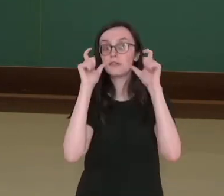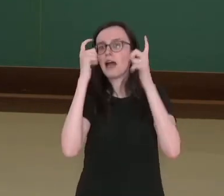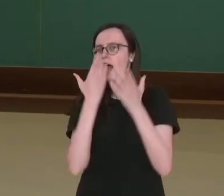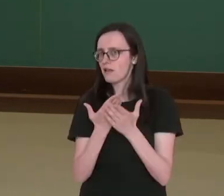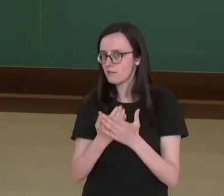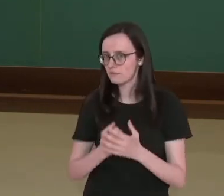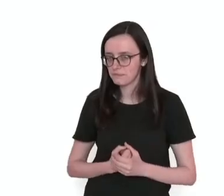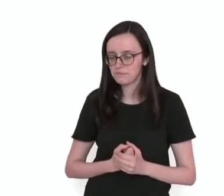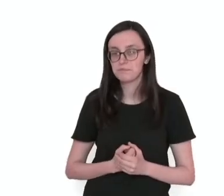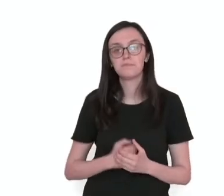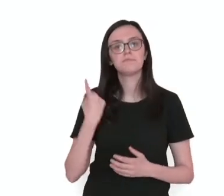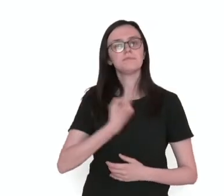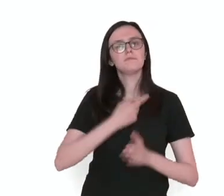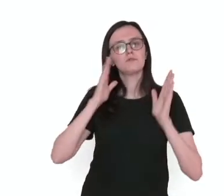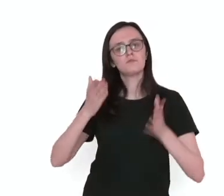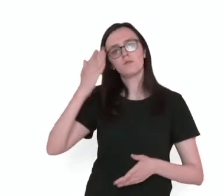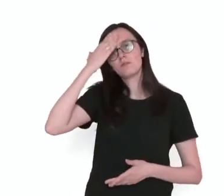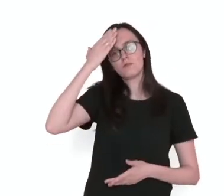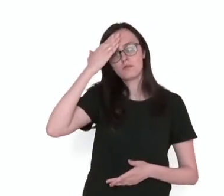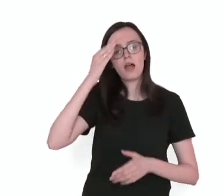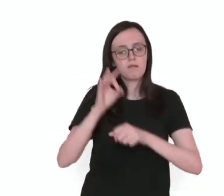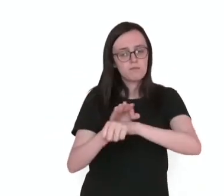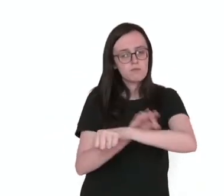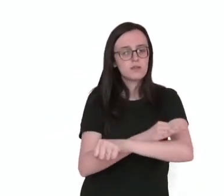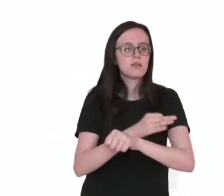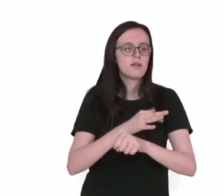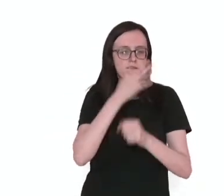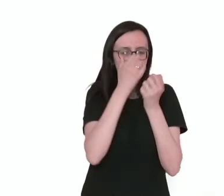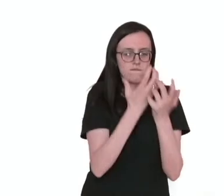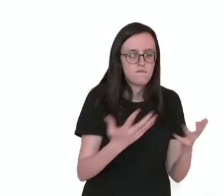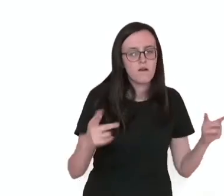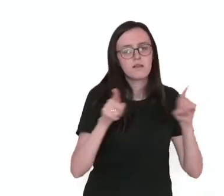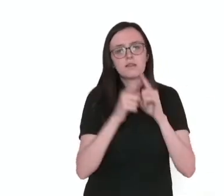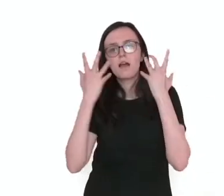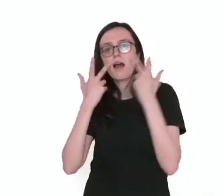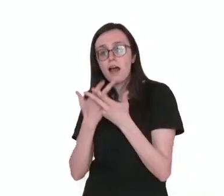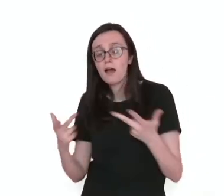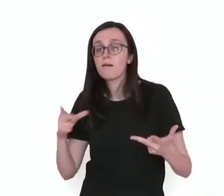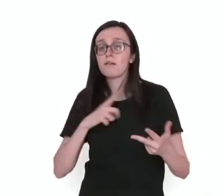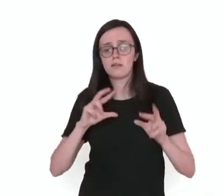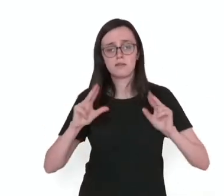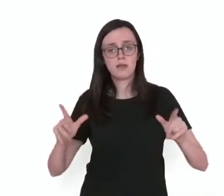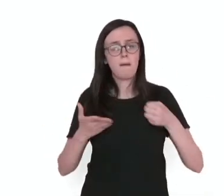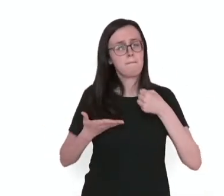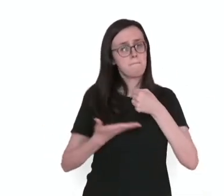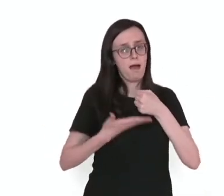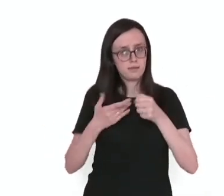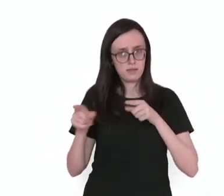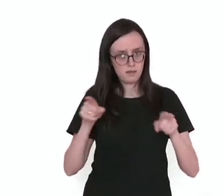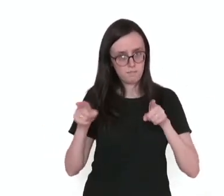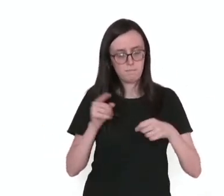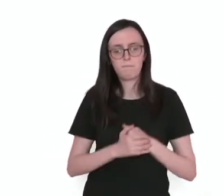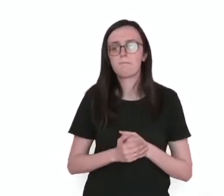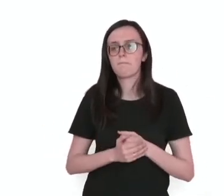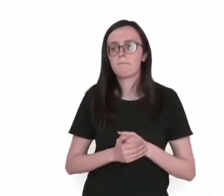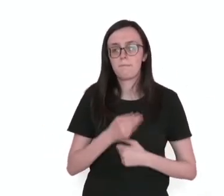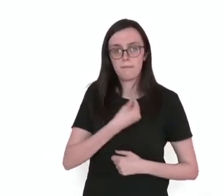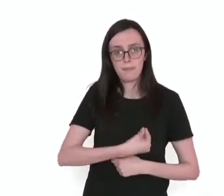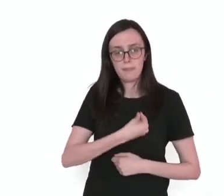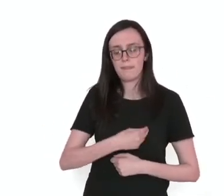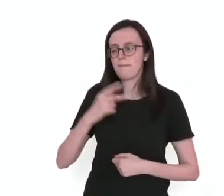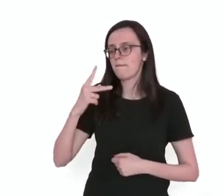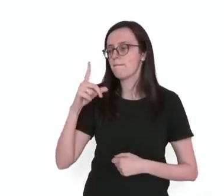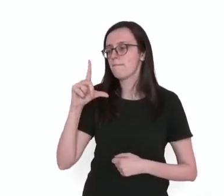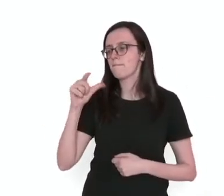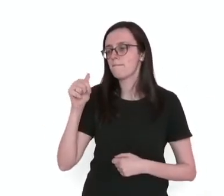aula. Olha, sabemos que as células vegetal e animal apresentam algumas diferenças básicas entre si. A presença de